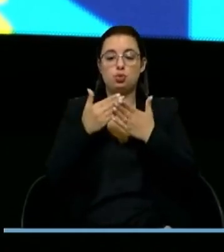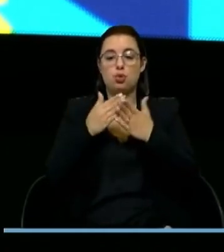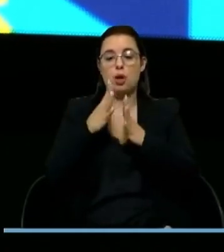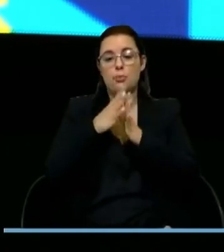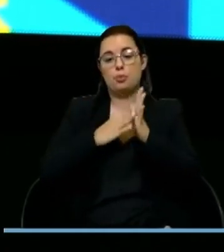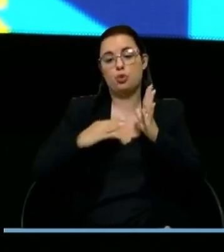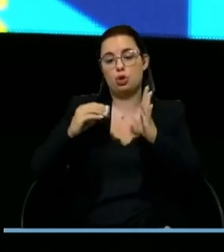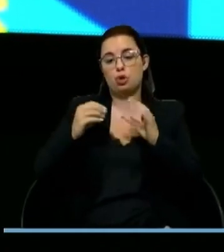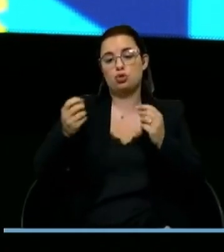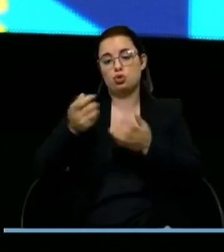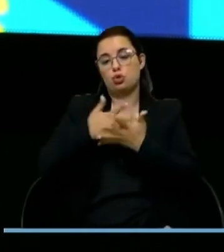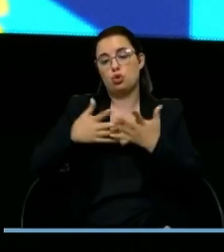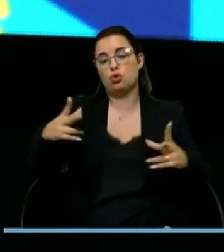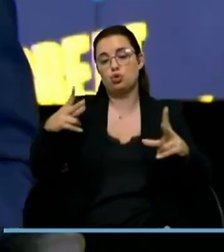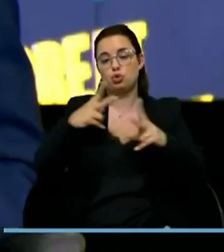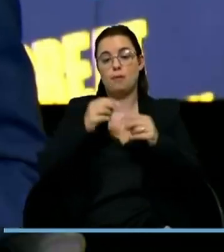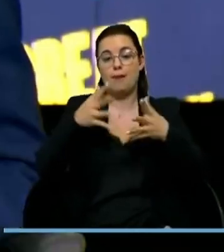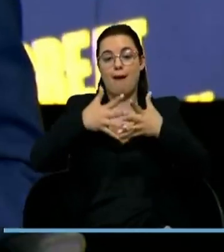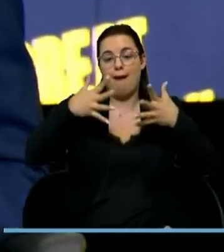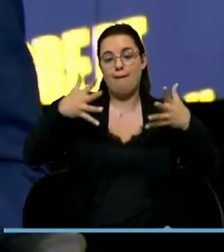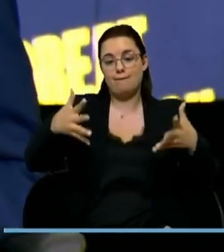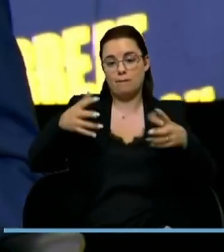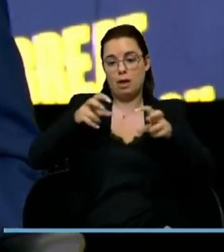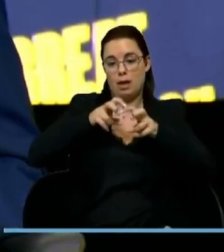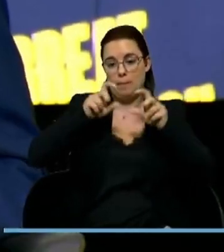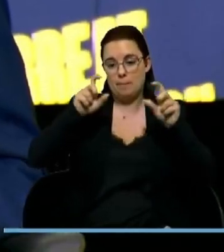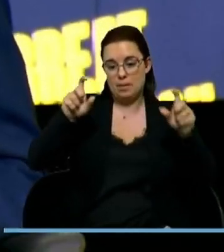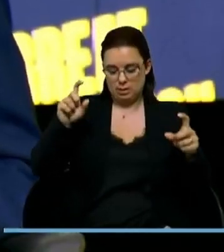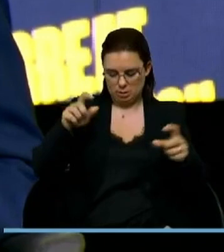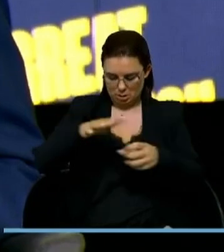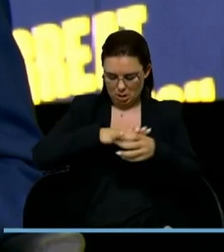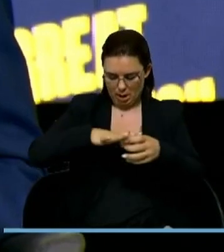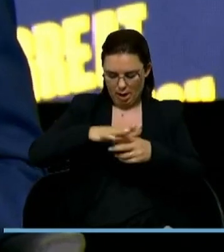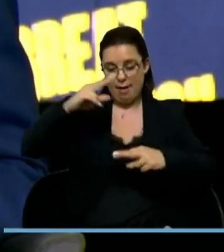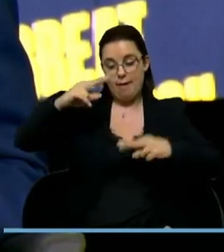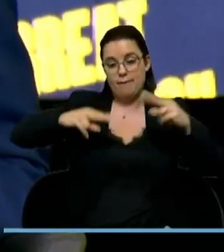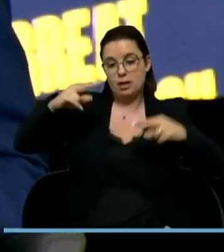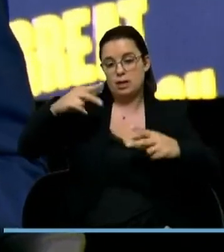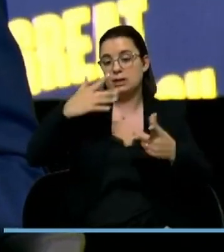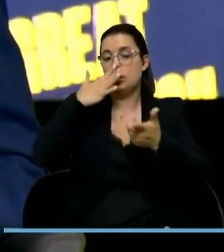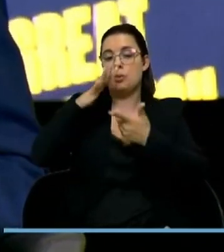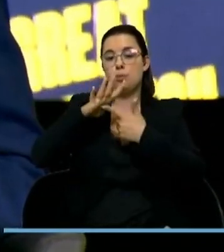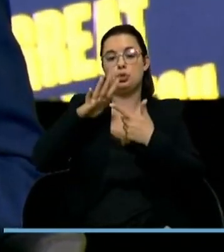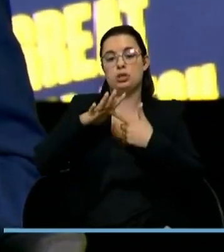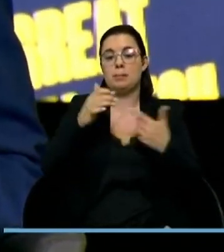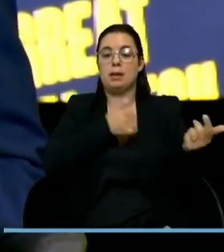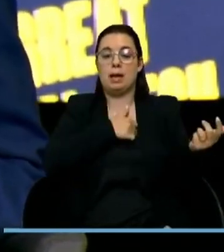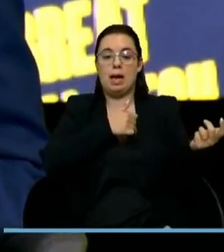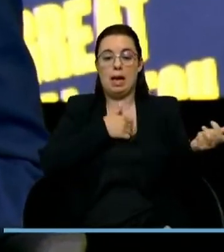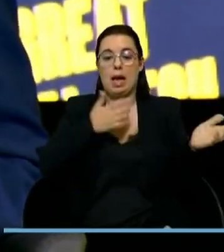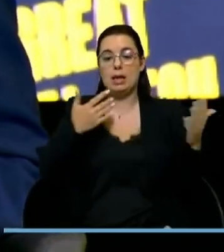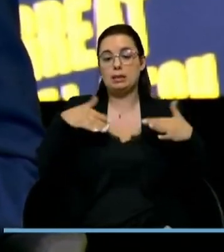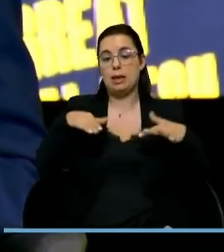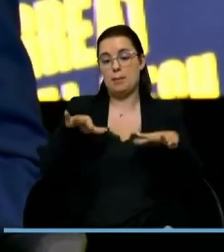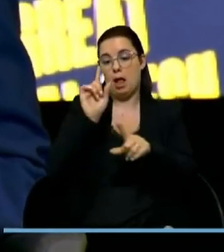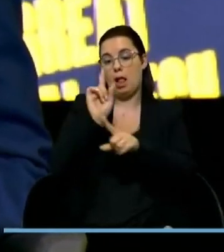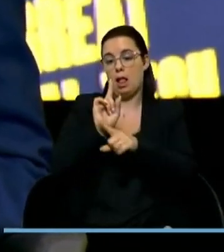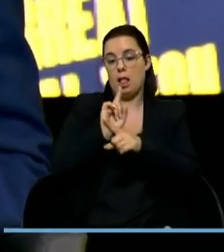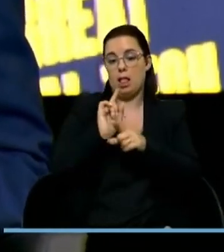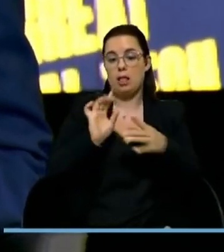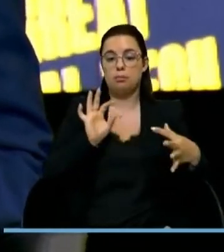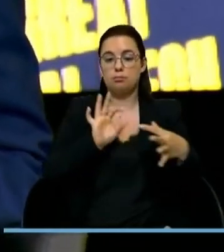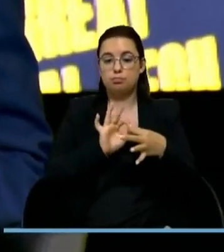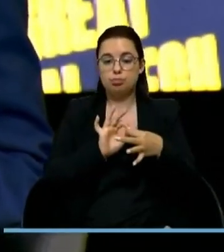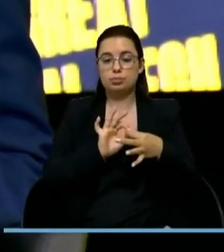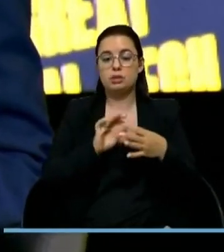negócio. Mas, portanto, estamos a falar ainda de grandes empresas, mais do setor financeiro do que, por exemplo, imobiliário, por exemplo, mas embora estejam ligados, não é?